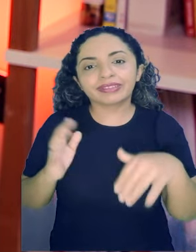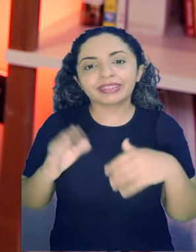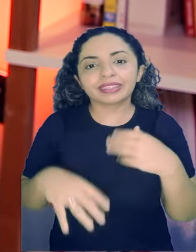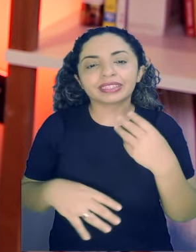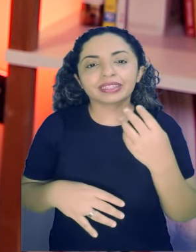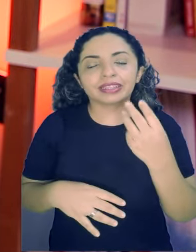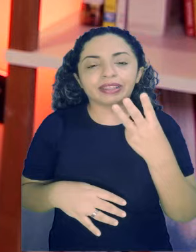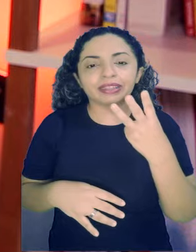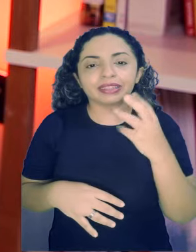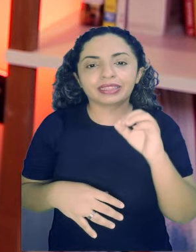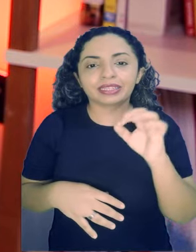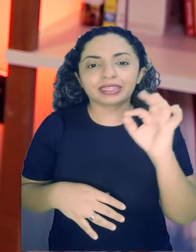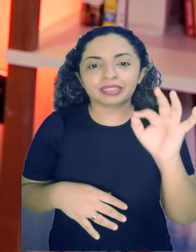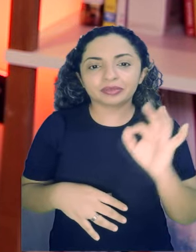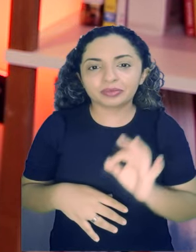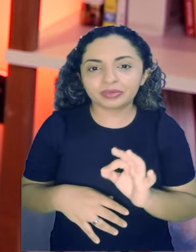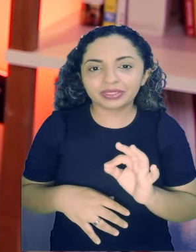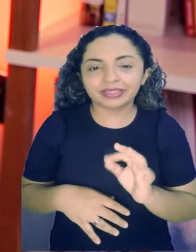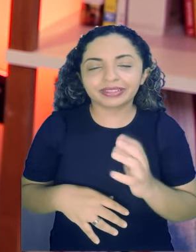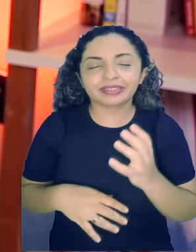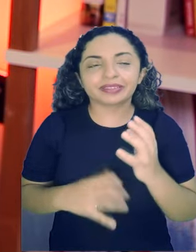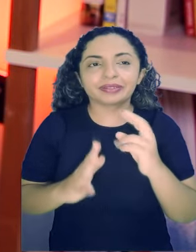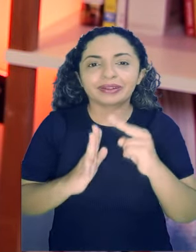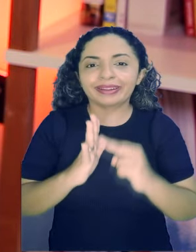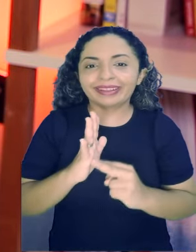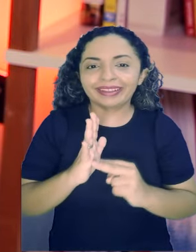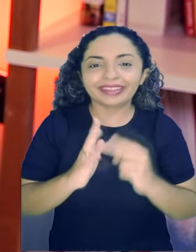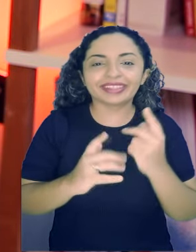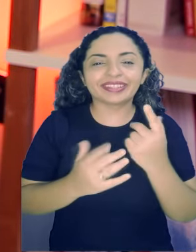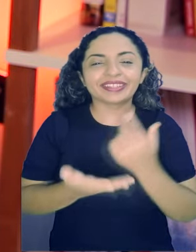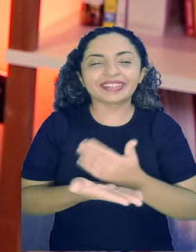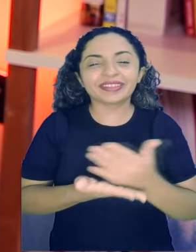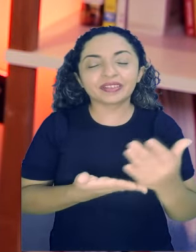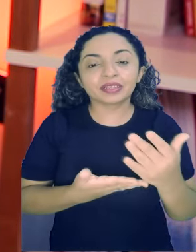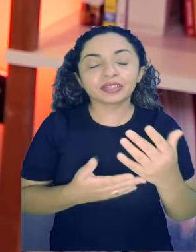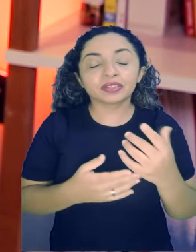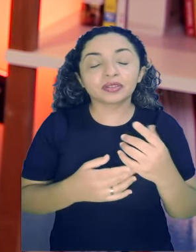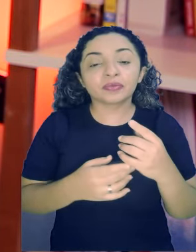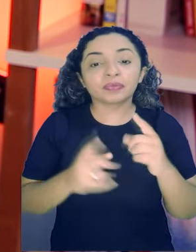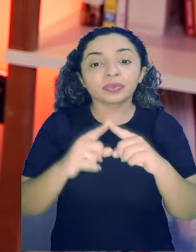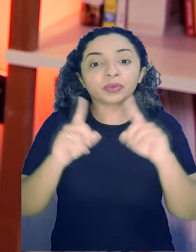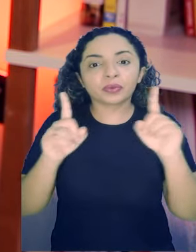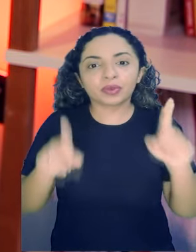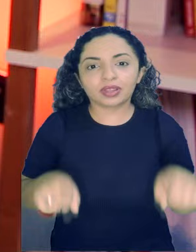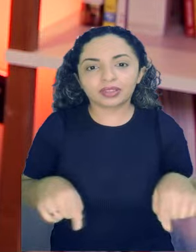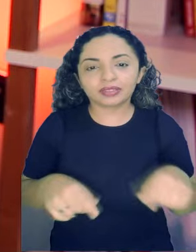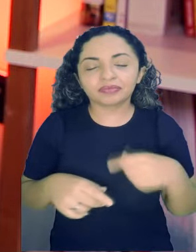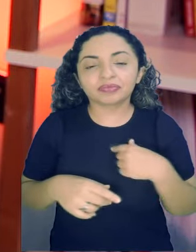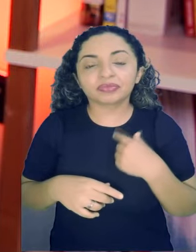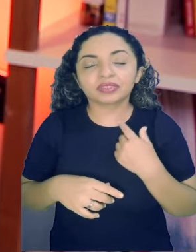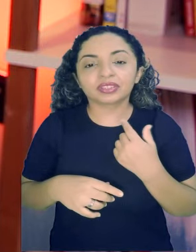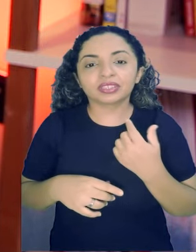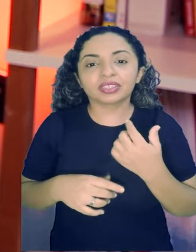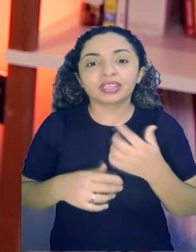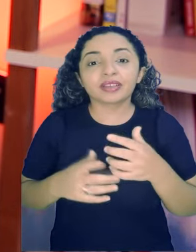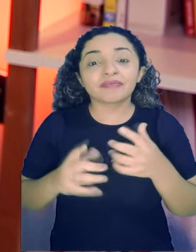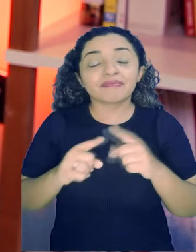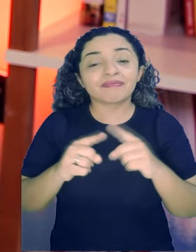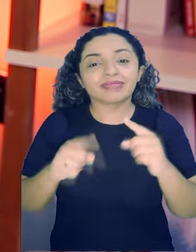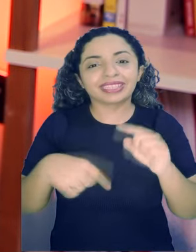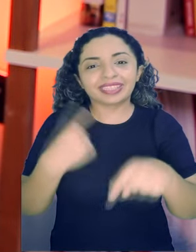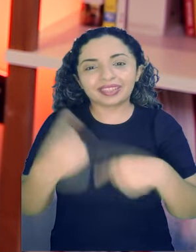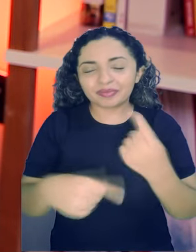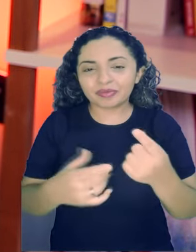ali meus 30% de leitura, minhas primeiras impressões, e eu comecei esse quadro com O Problema dos Três Corpos. Mas eu vou fazer um